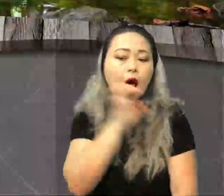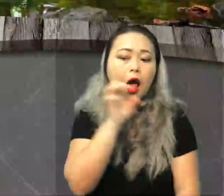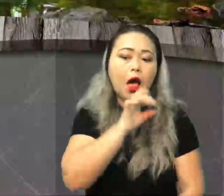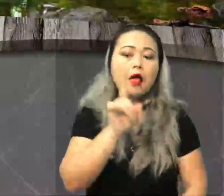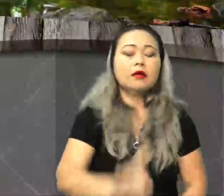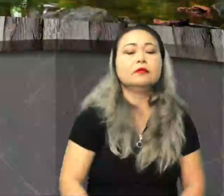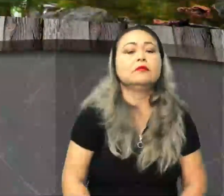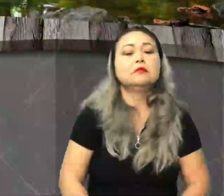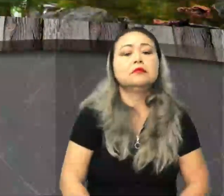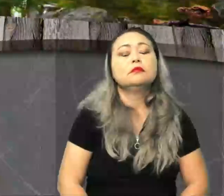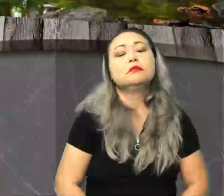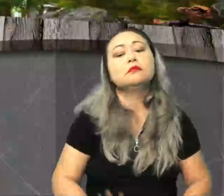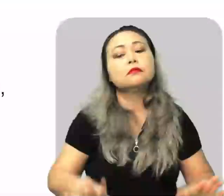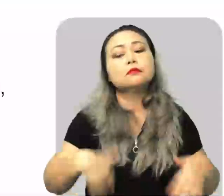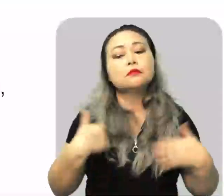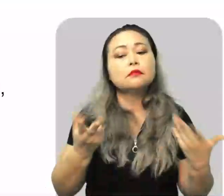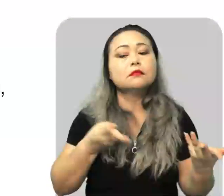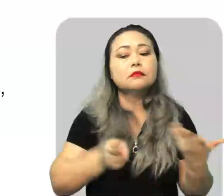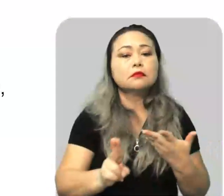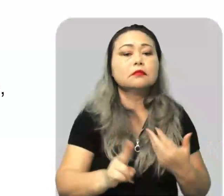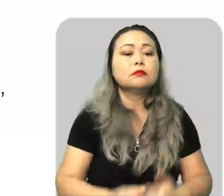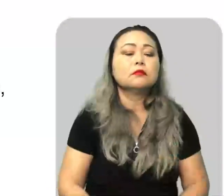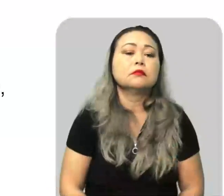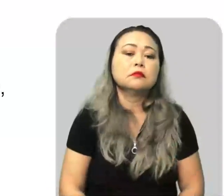aceleradamente, tá? Seguindo.